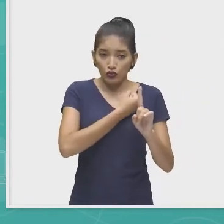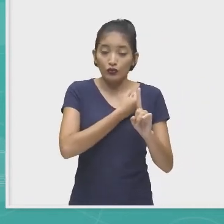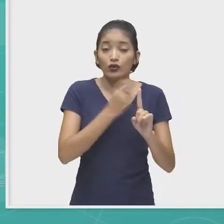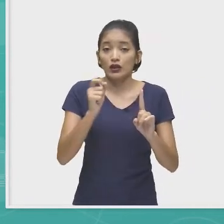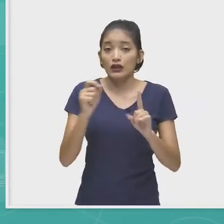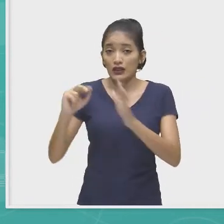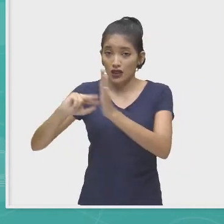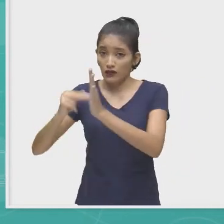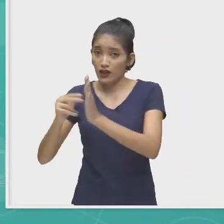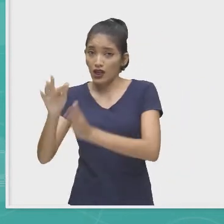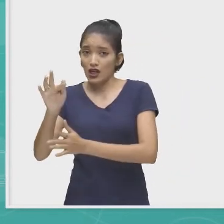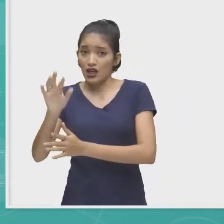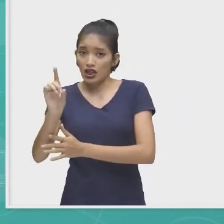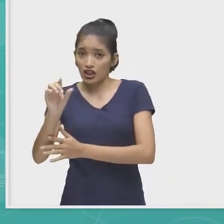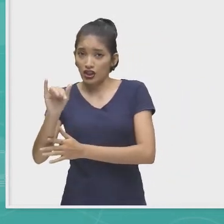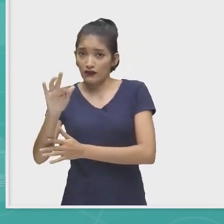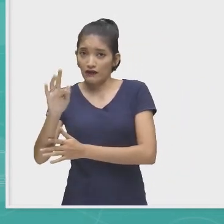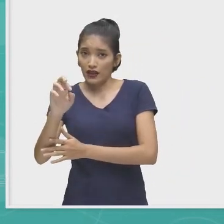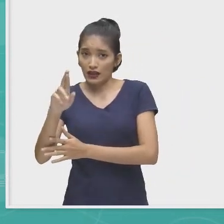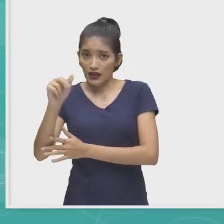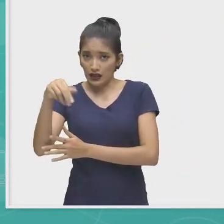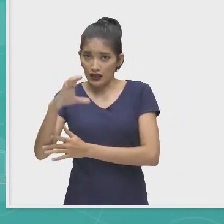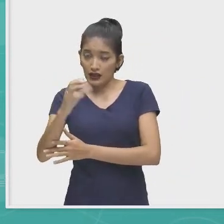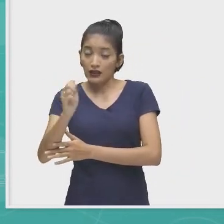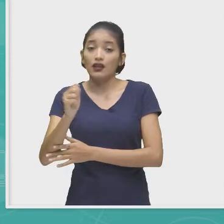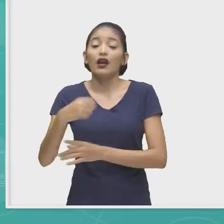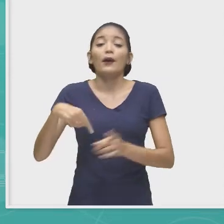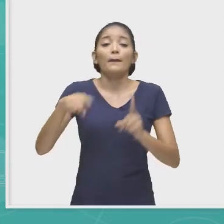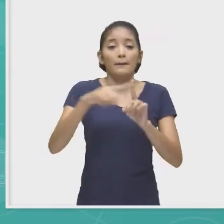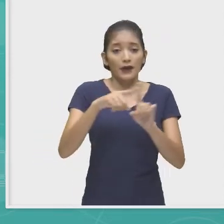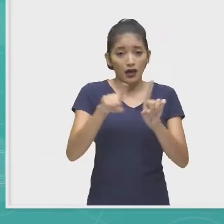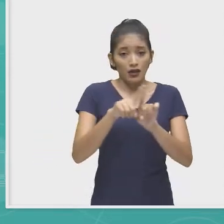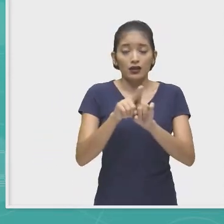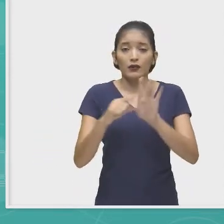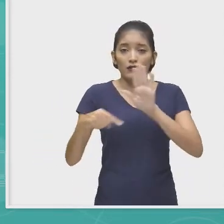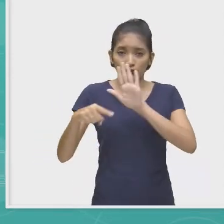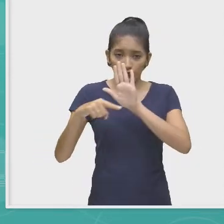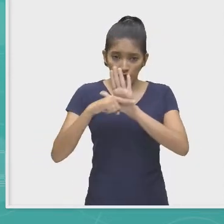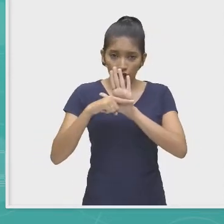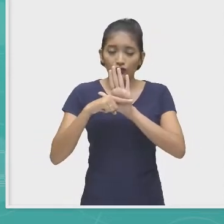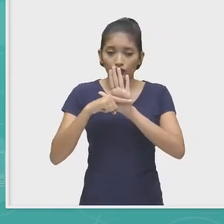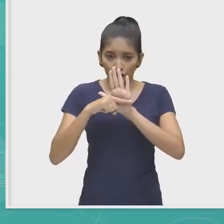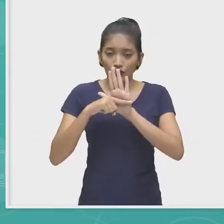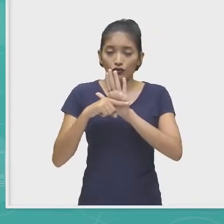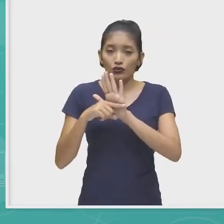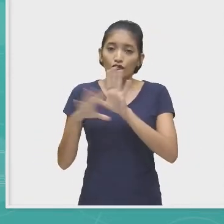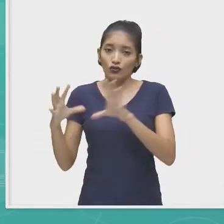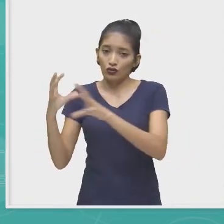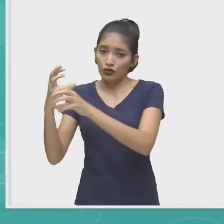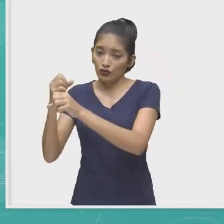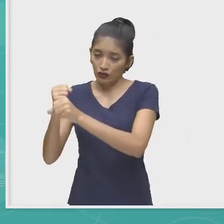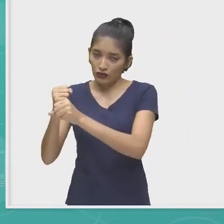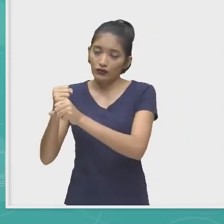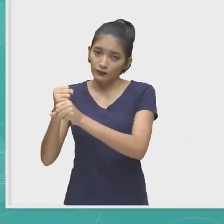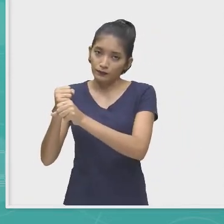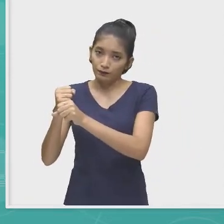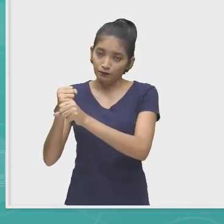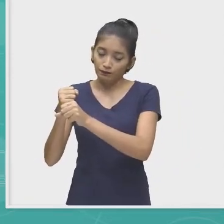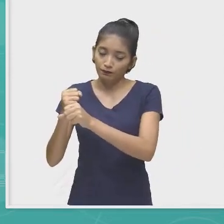diferença, mais o valor que foi extraído do total, que é o